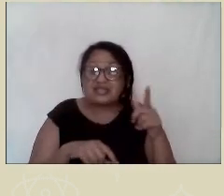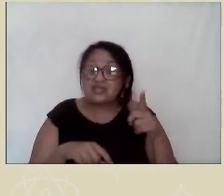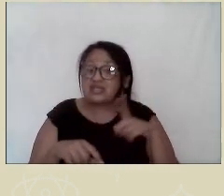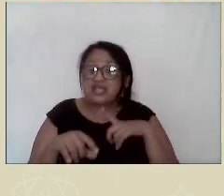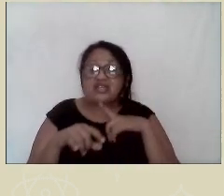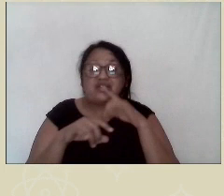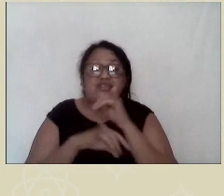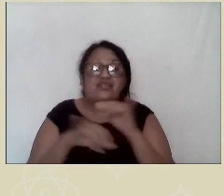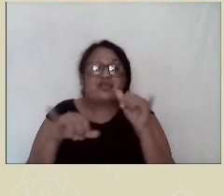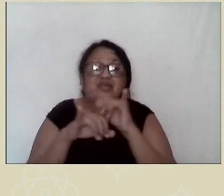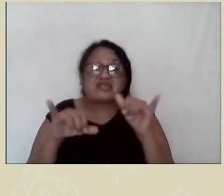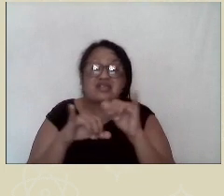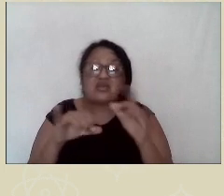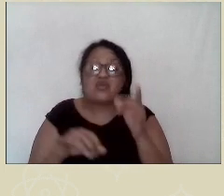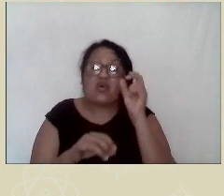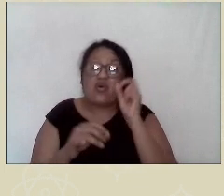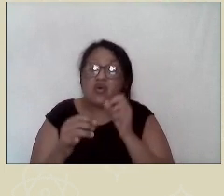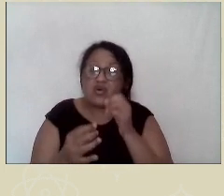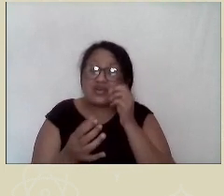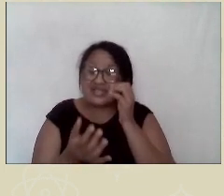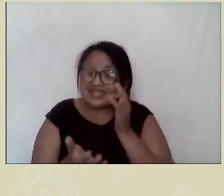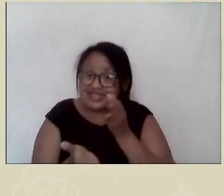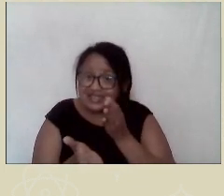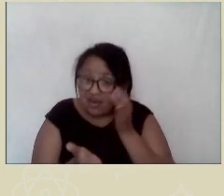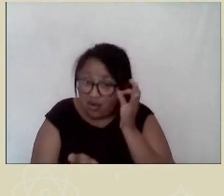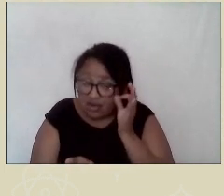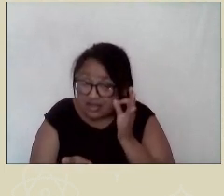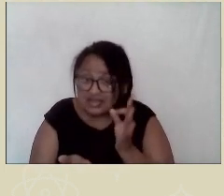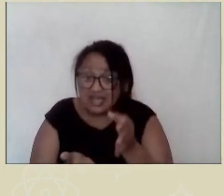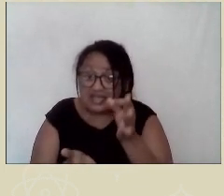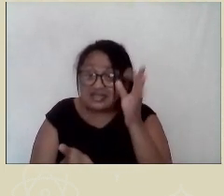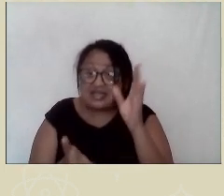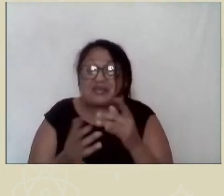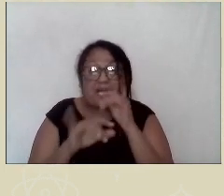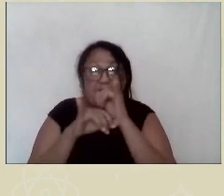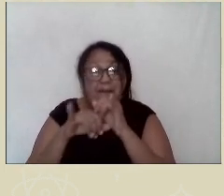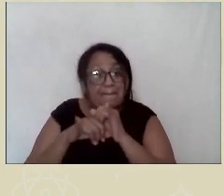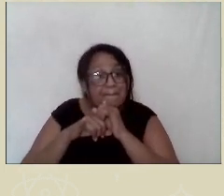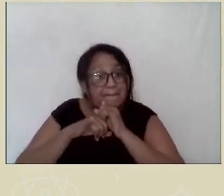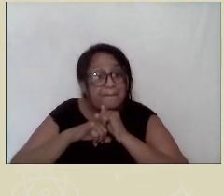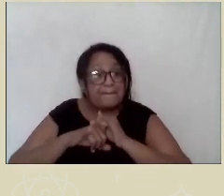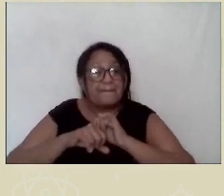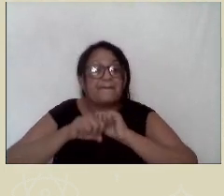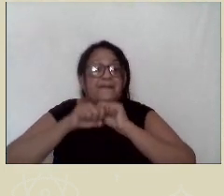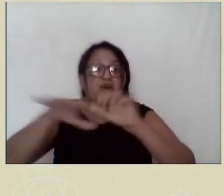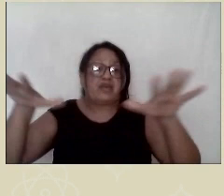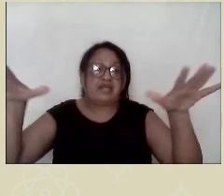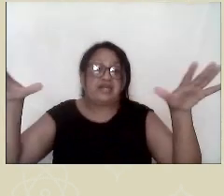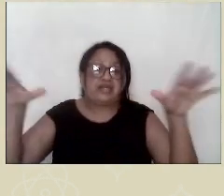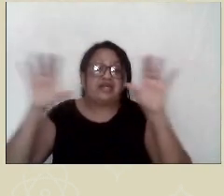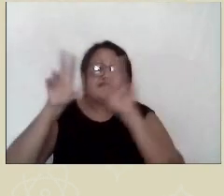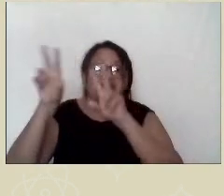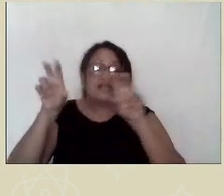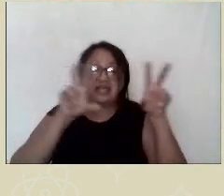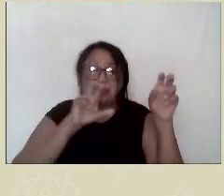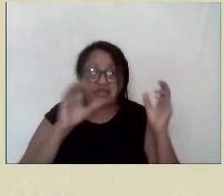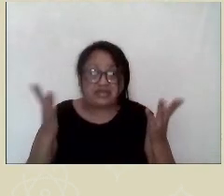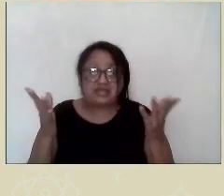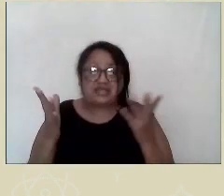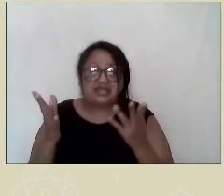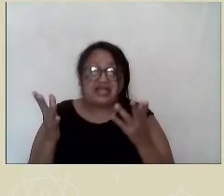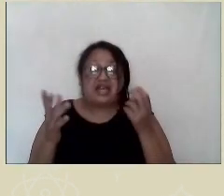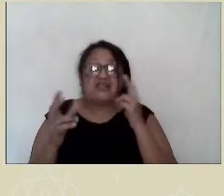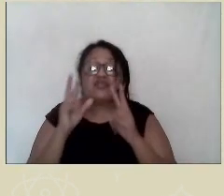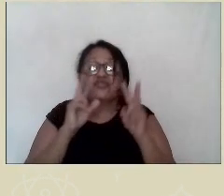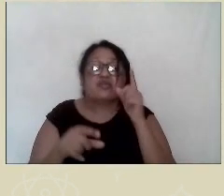da Covid-19 olha essa aí é a nossa resposta vamos ver por que tá aí ó a setinha marcando vamos ver